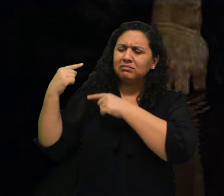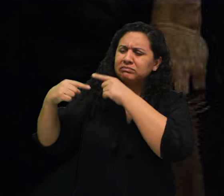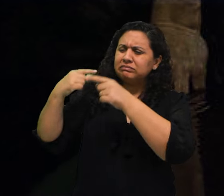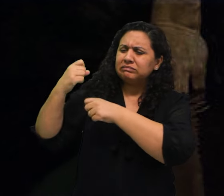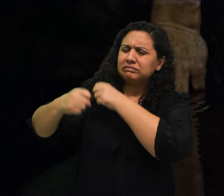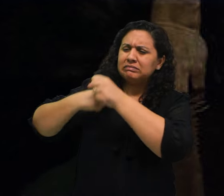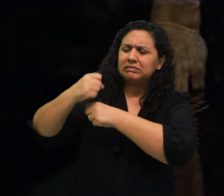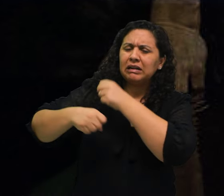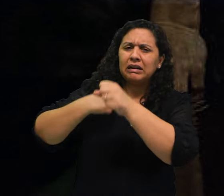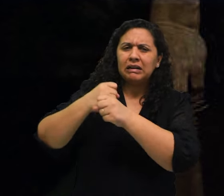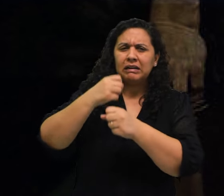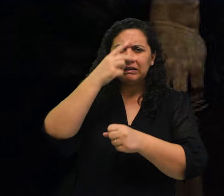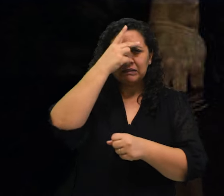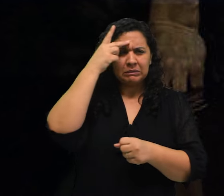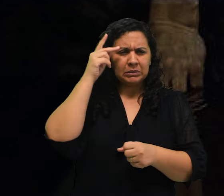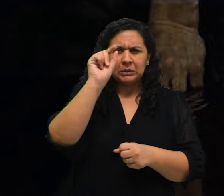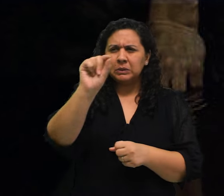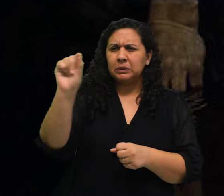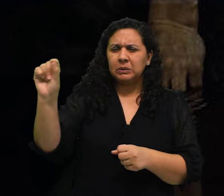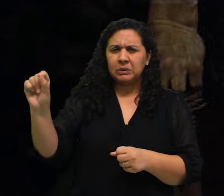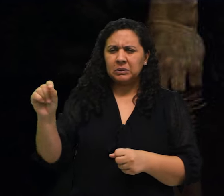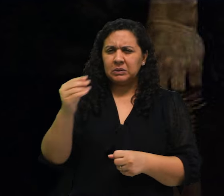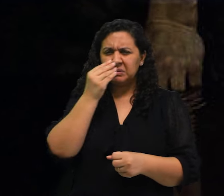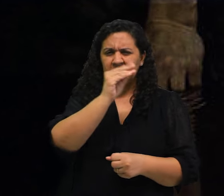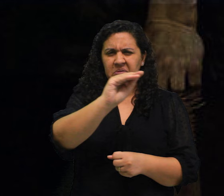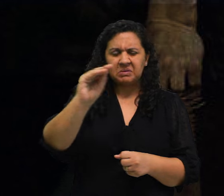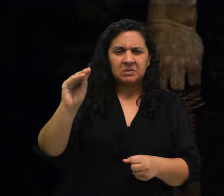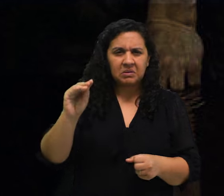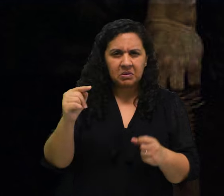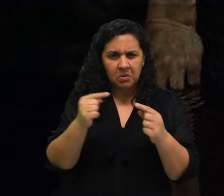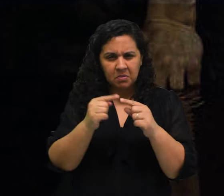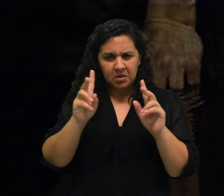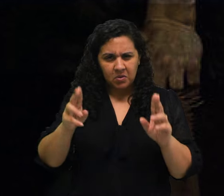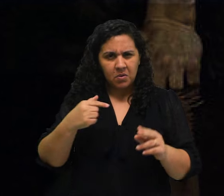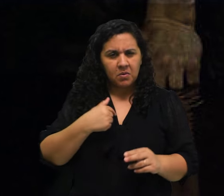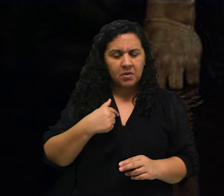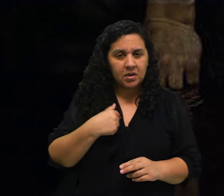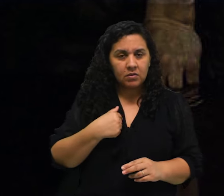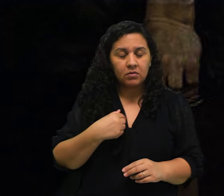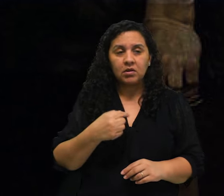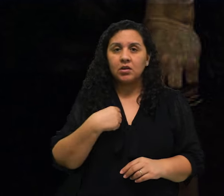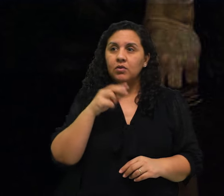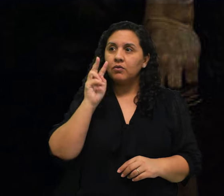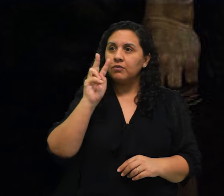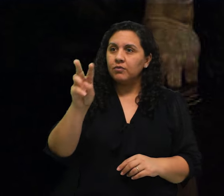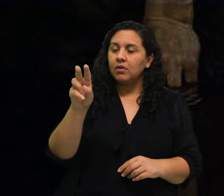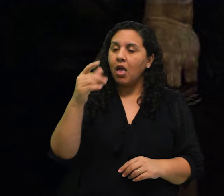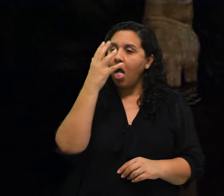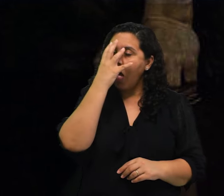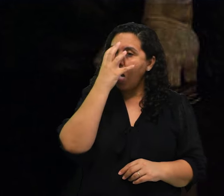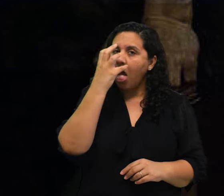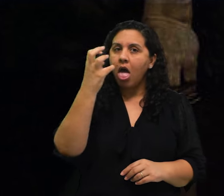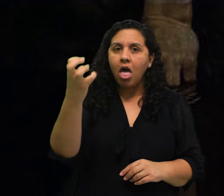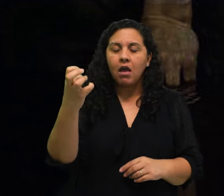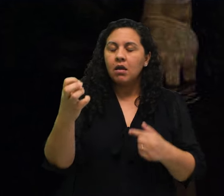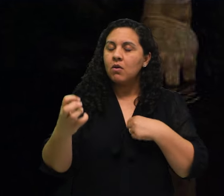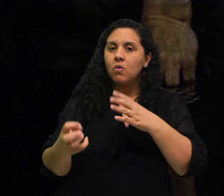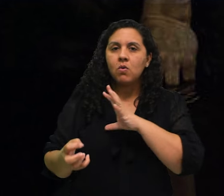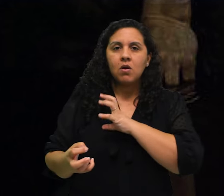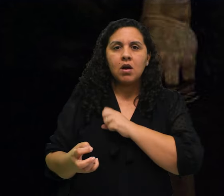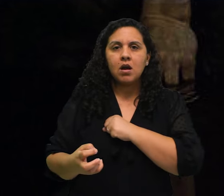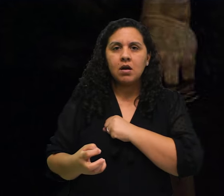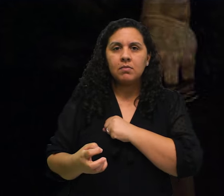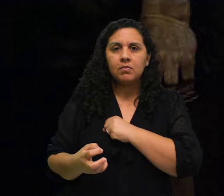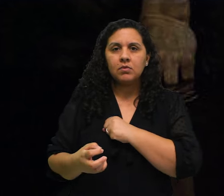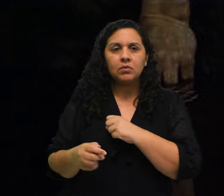séculos, alguém que tenha sido tão desdenhado quanto eu? Eu vejo, ele é encantador, eu o